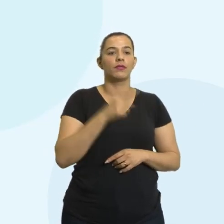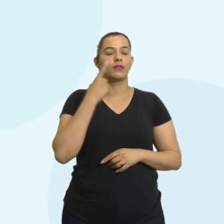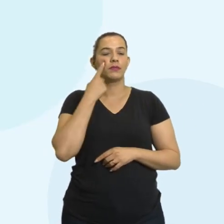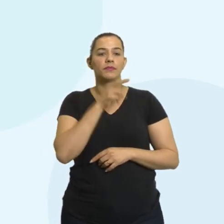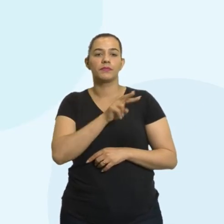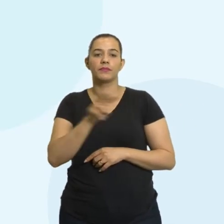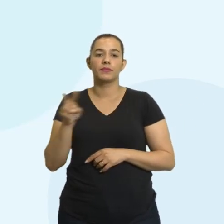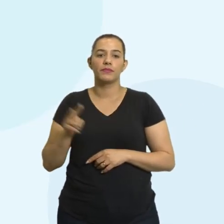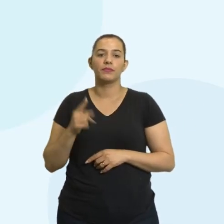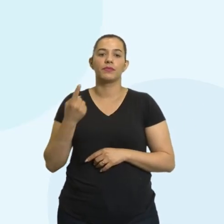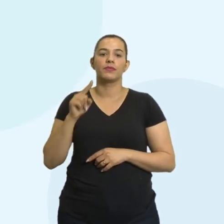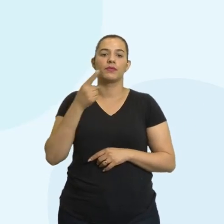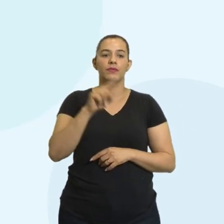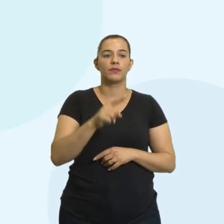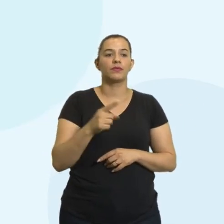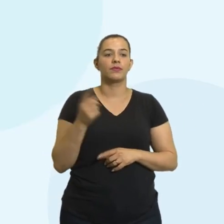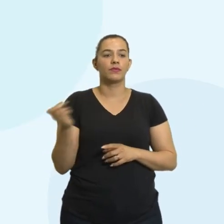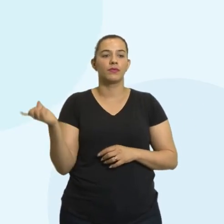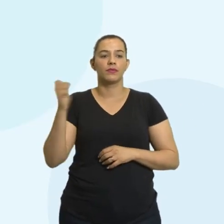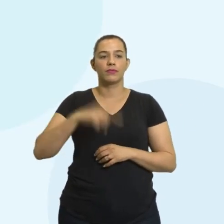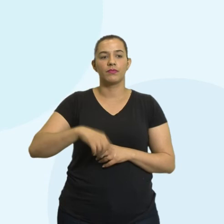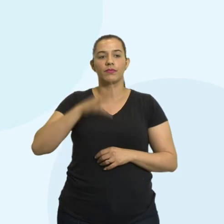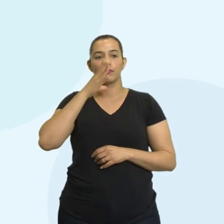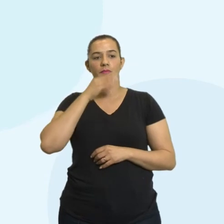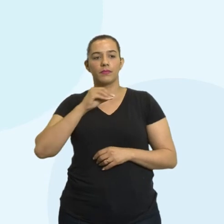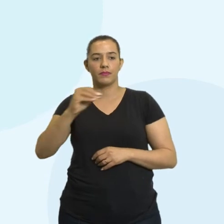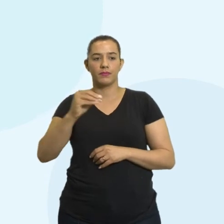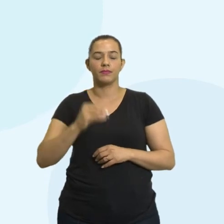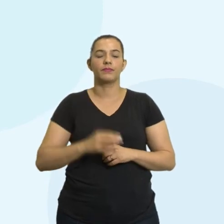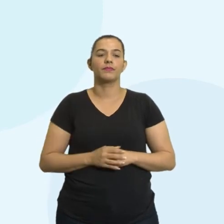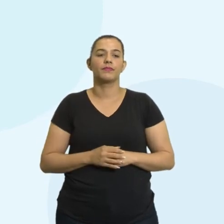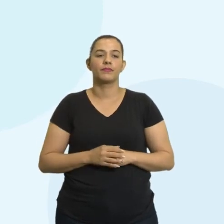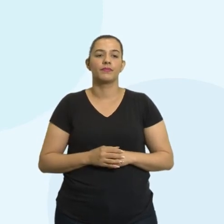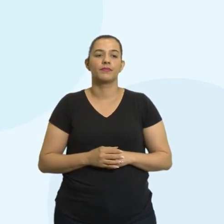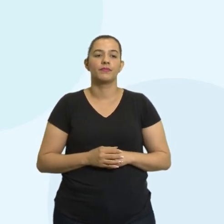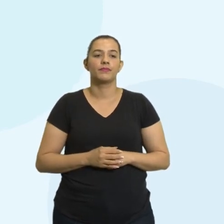que longe vinha uma raposa.